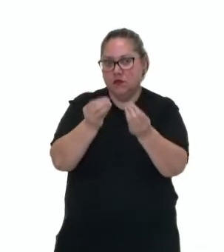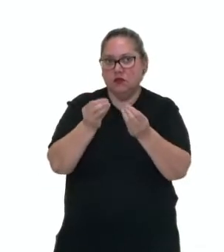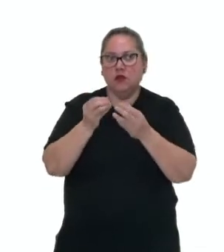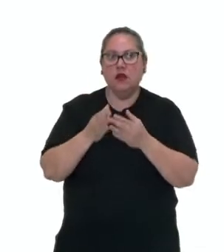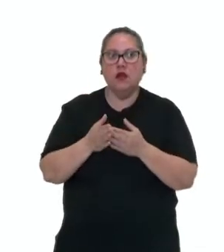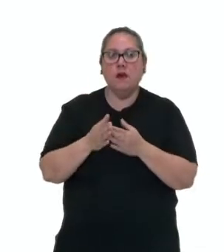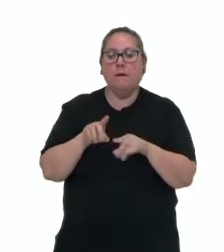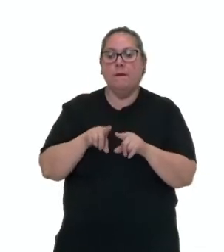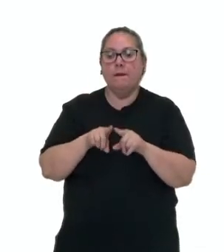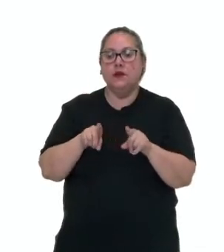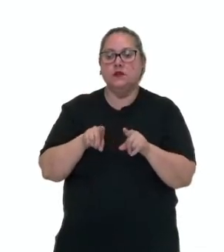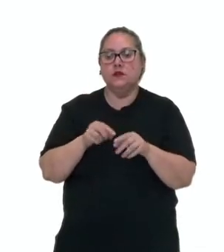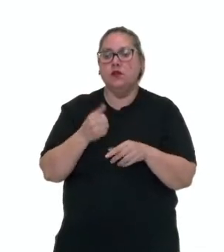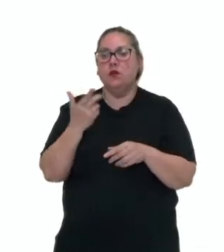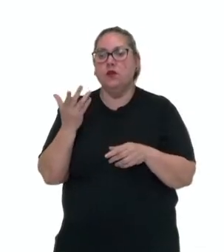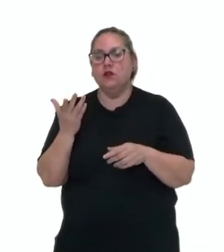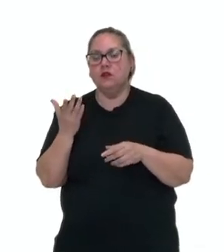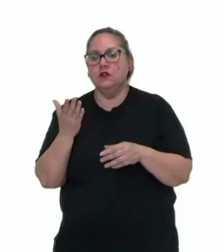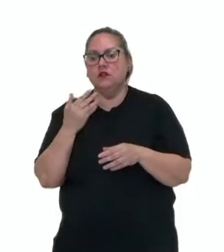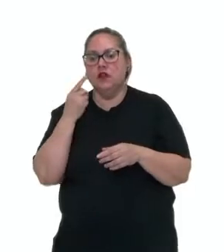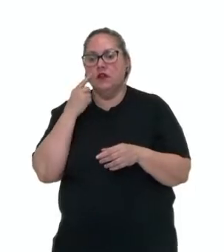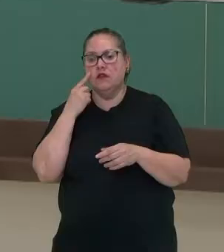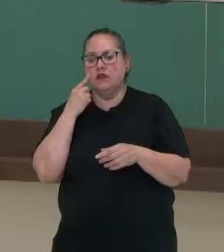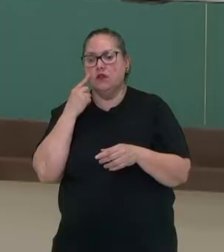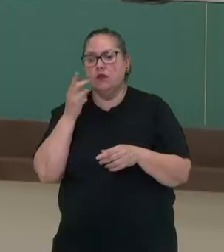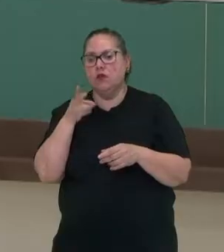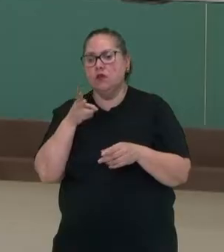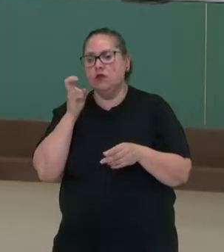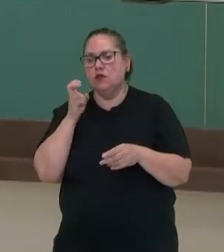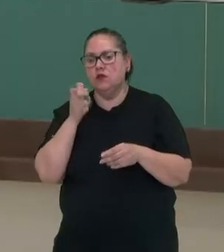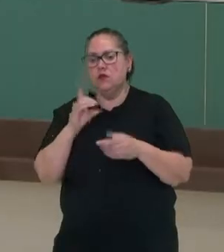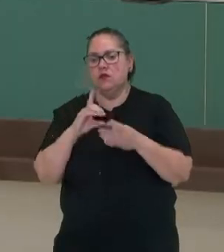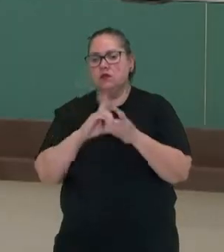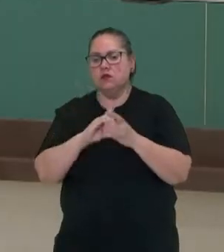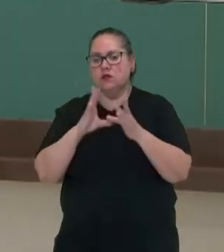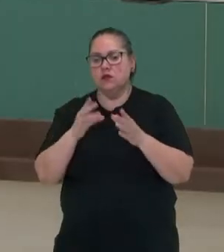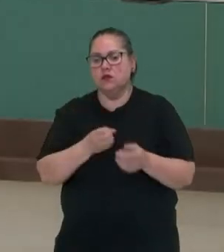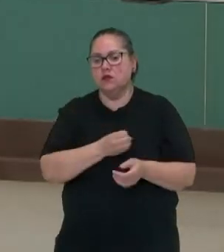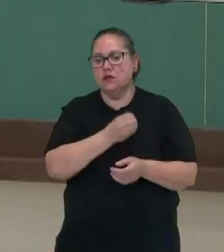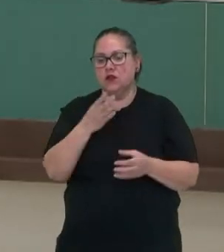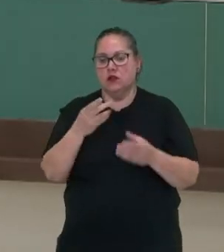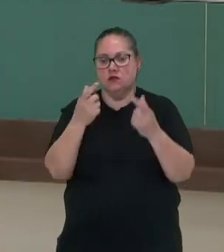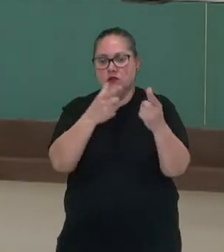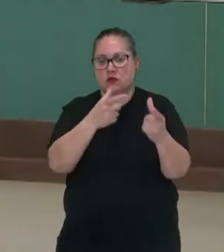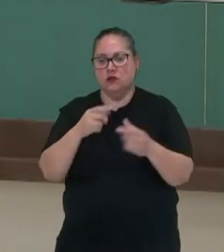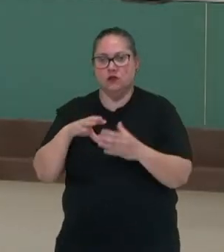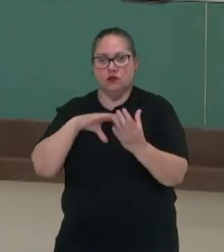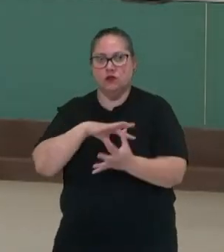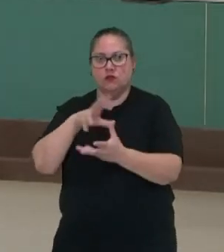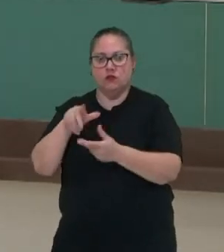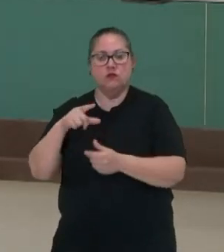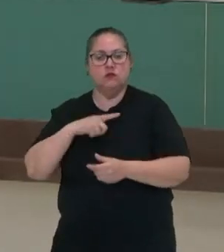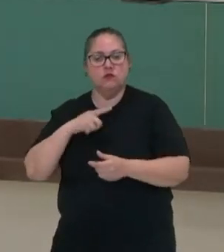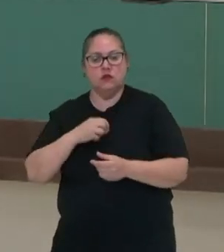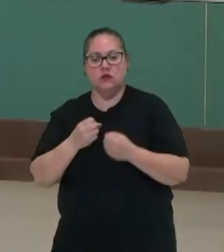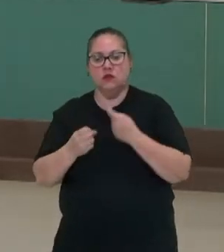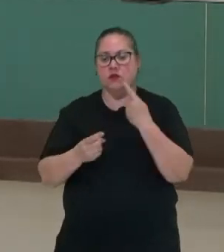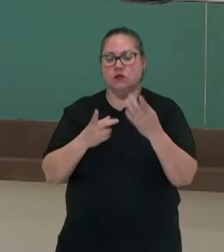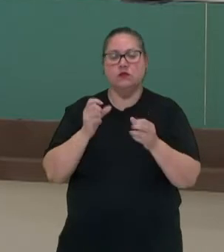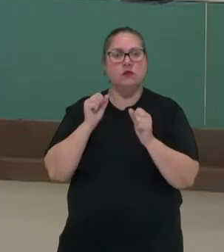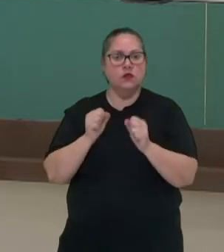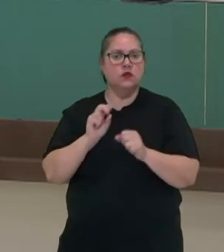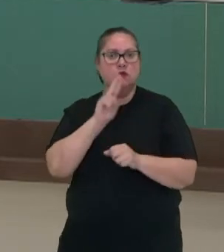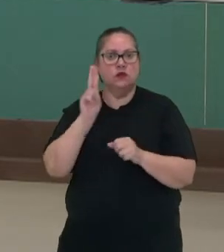eles. Mas quando a gente vai observar a democracia em várias partes do mundo, existem alguns critérios que podem